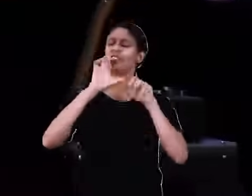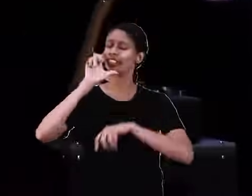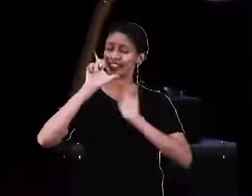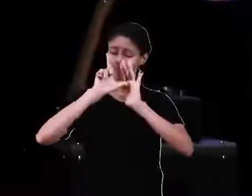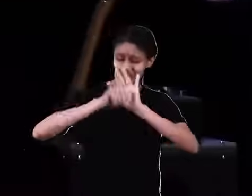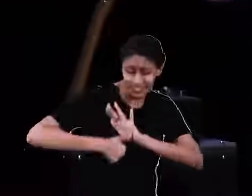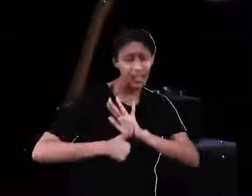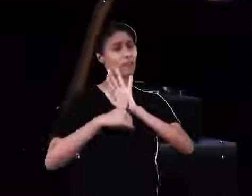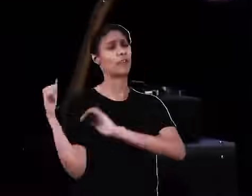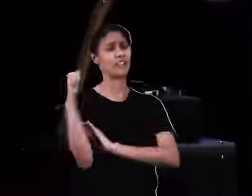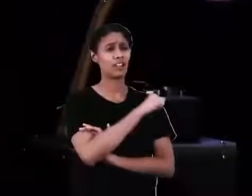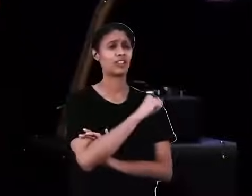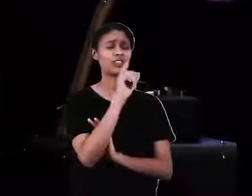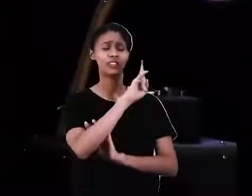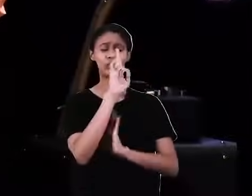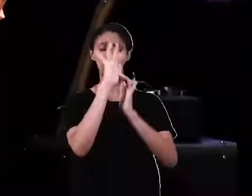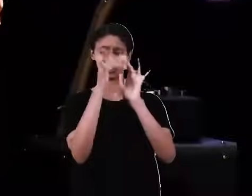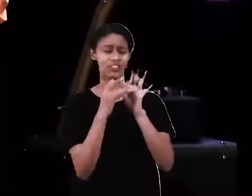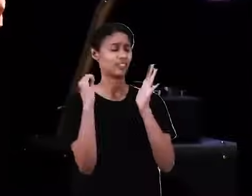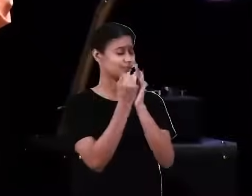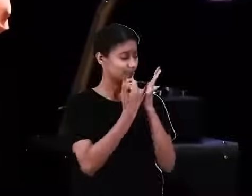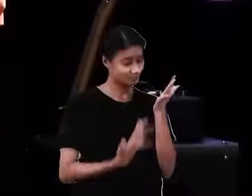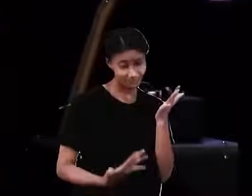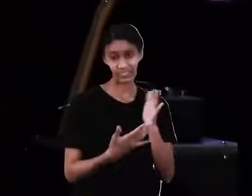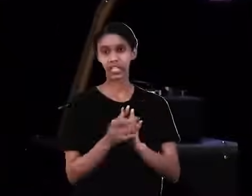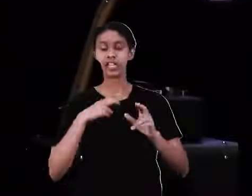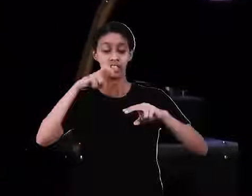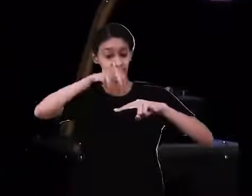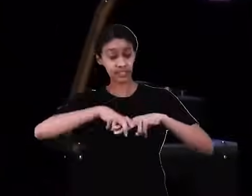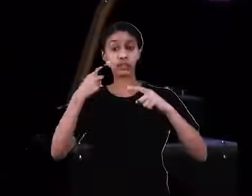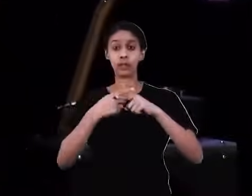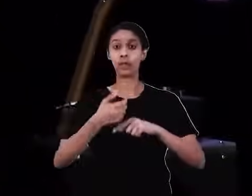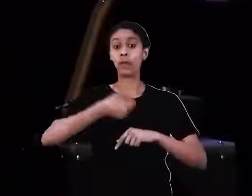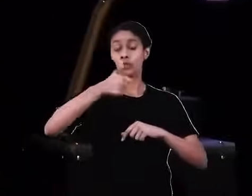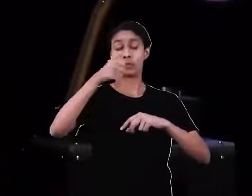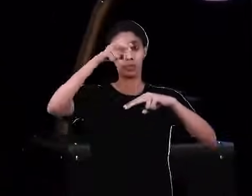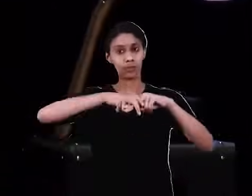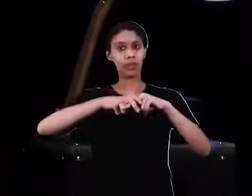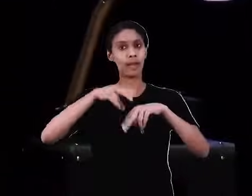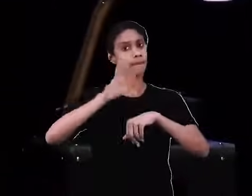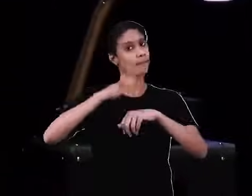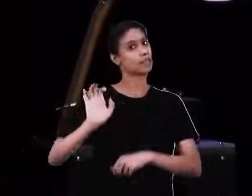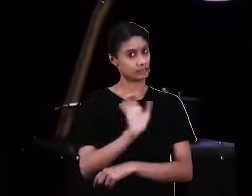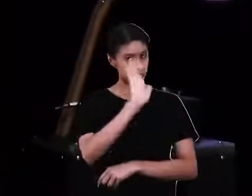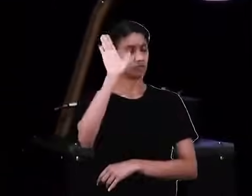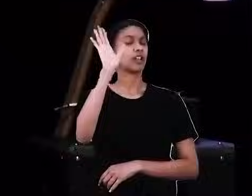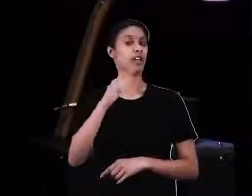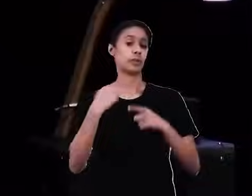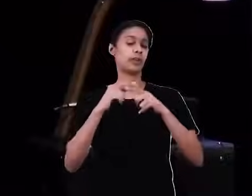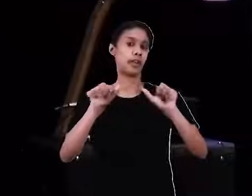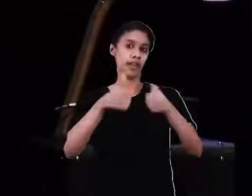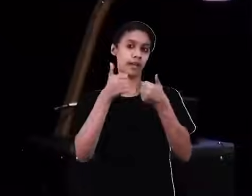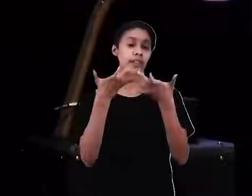de Cristo tem poder. Ele tava sentado num lugar que ele não podia sentar, porque os primeiros lugares são pagos a mais pra pessoa sentar no primeiro lugar, que é melhor.